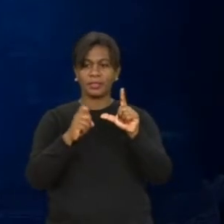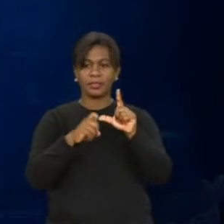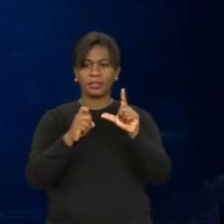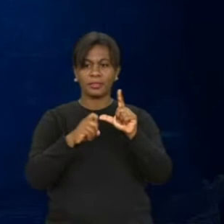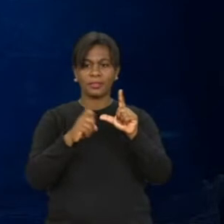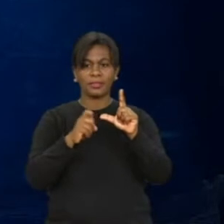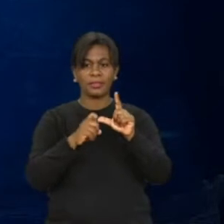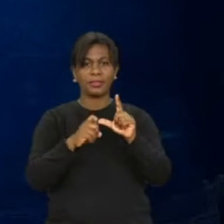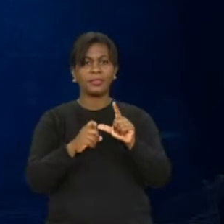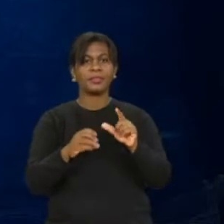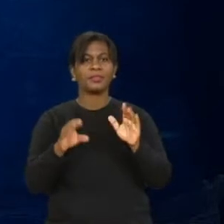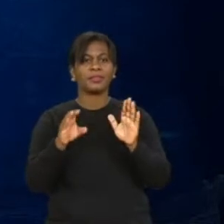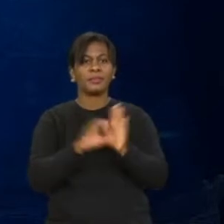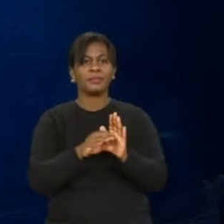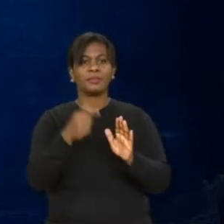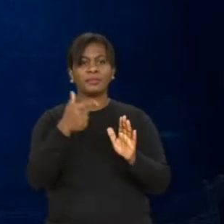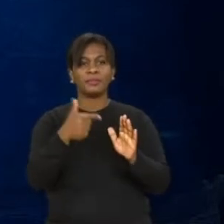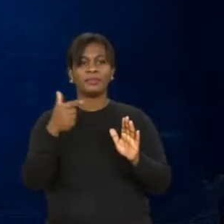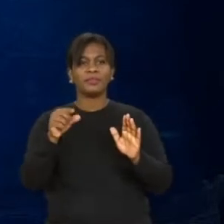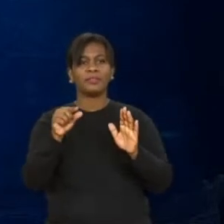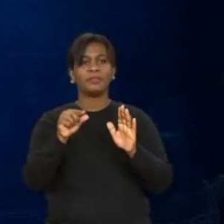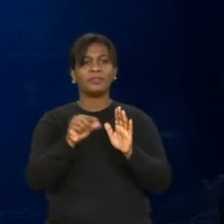olha a pergunta que Jesus fez,